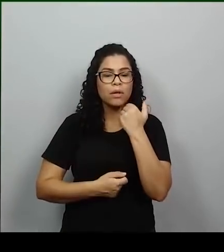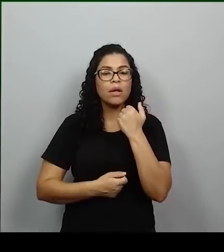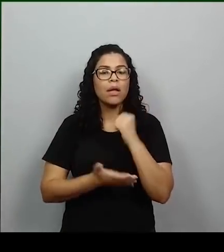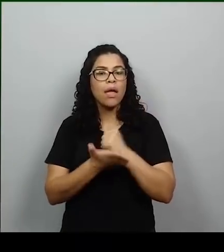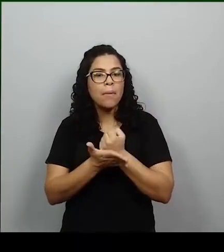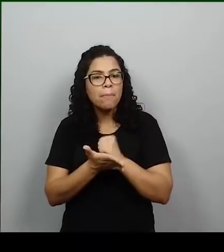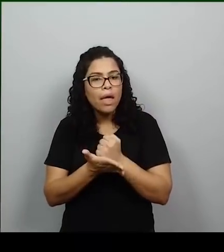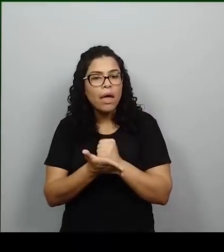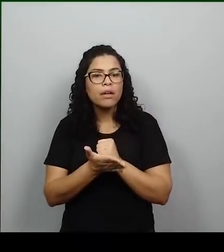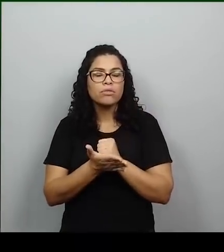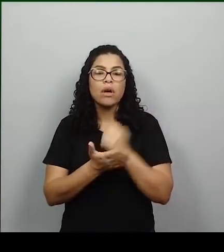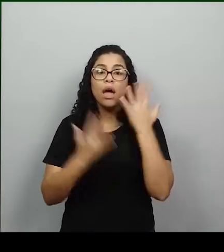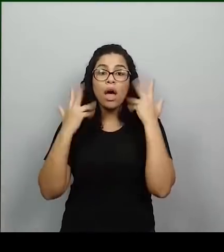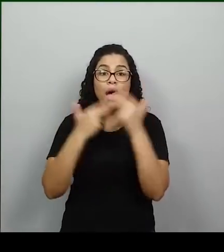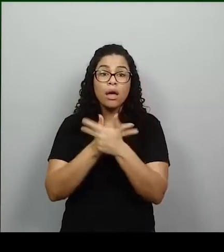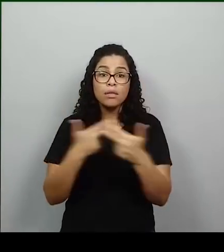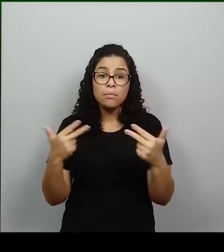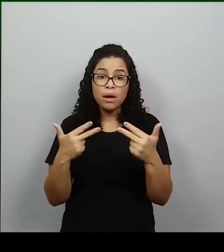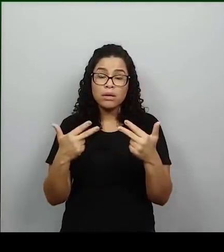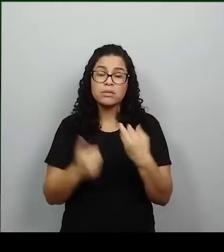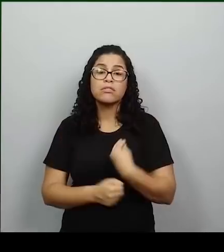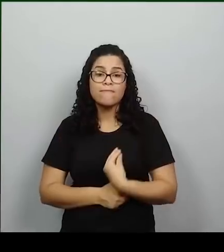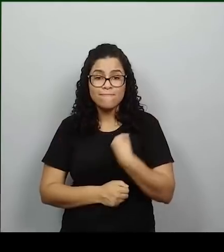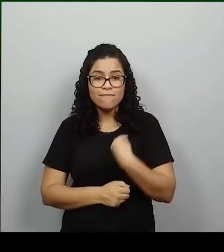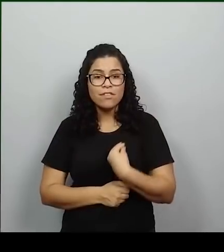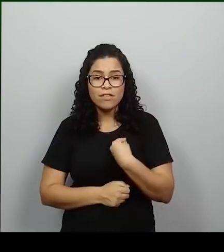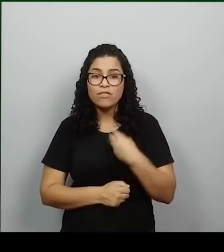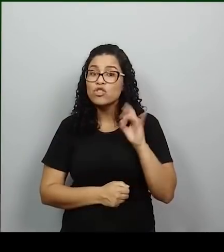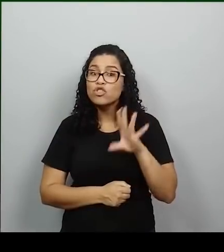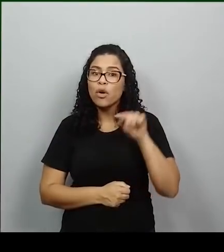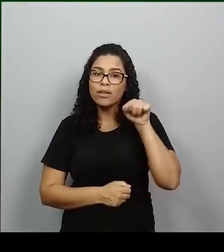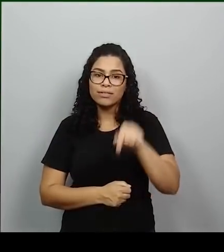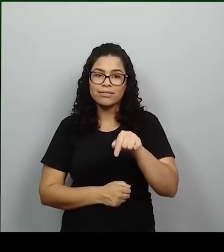e muitos animais que só vivem aqui nessa região.